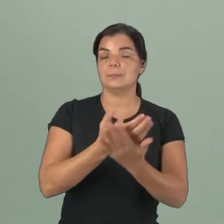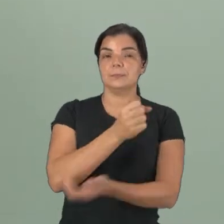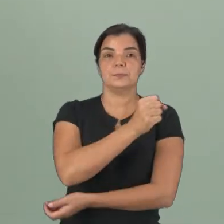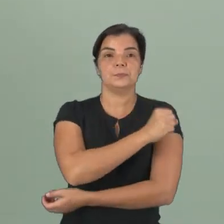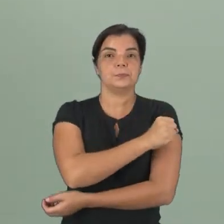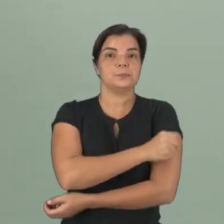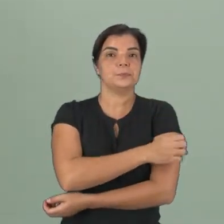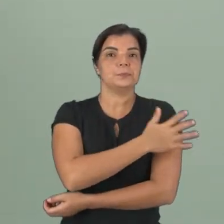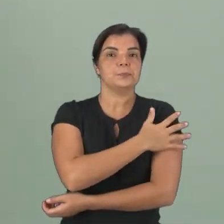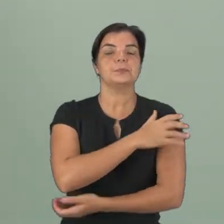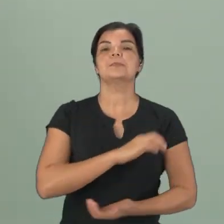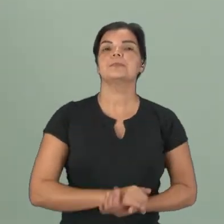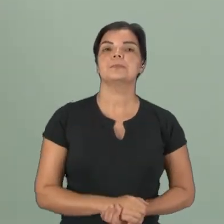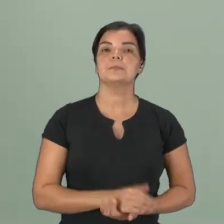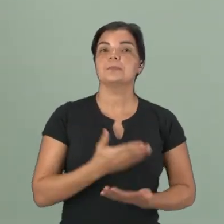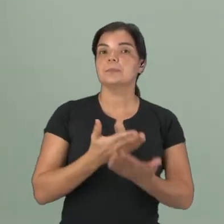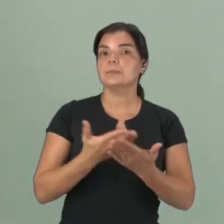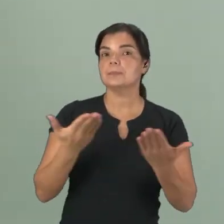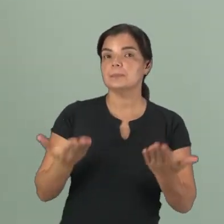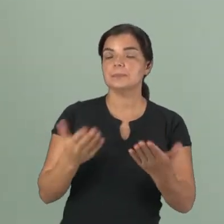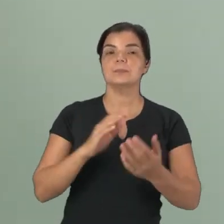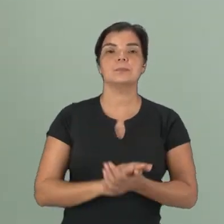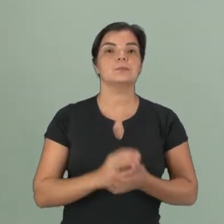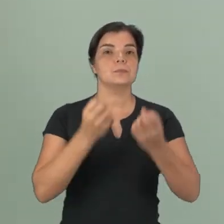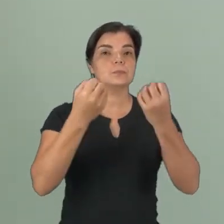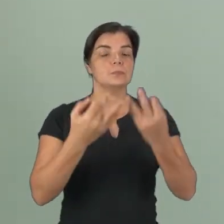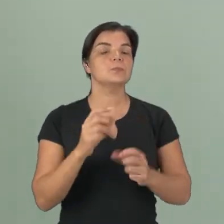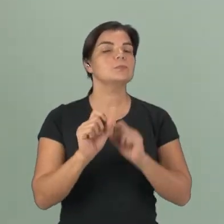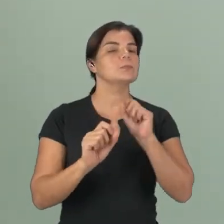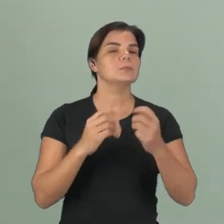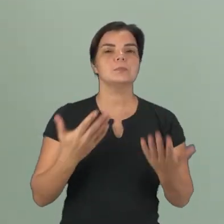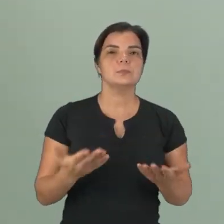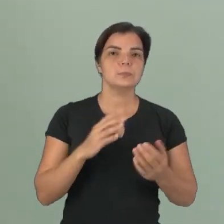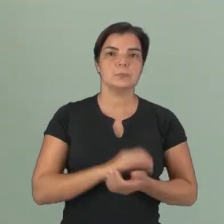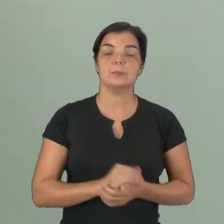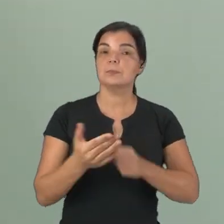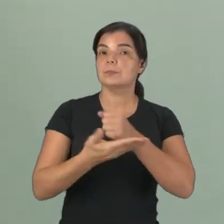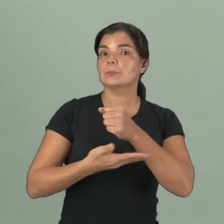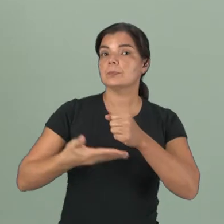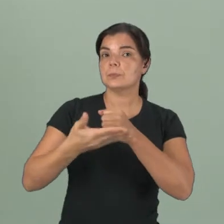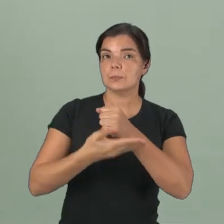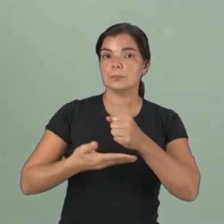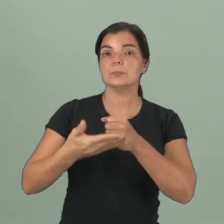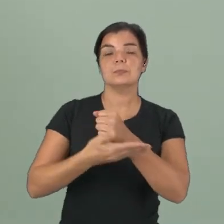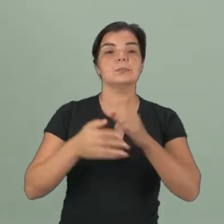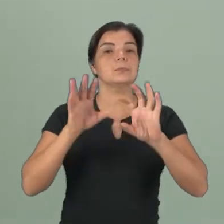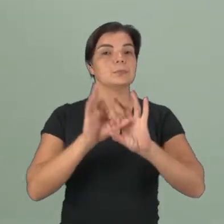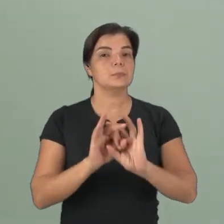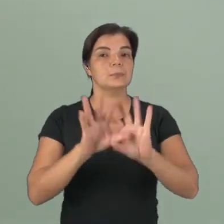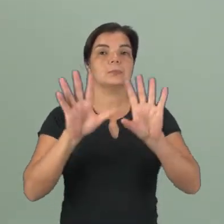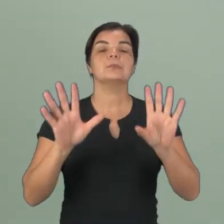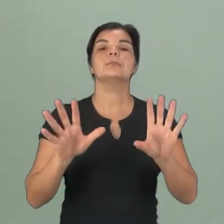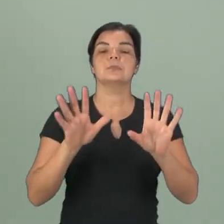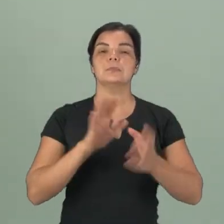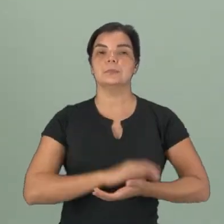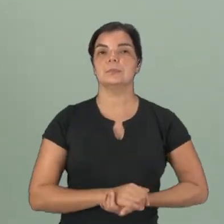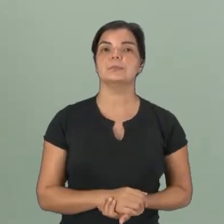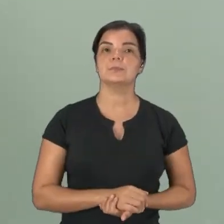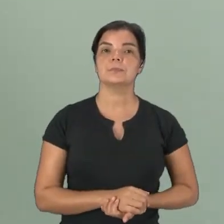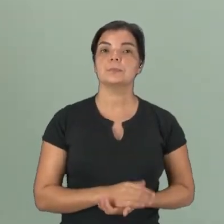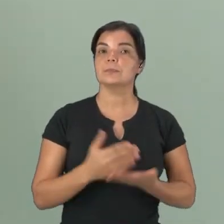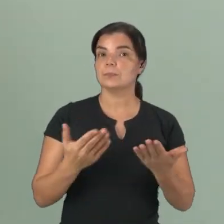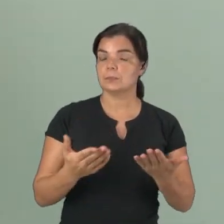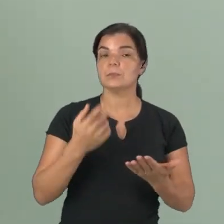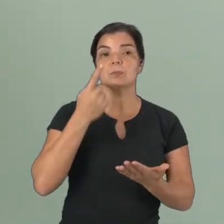do ensino fundamental. Na aula de hoje, a gente vai falar um pouquinho sobre os principais princípios do liberalismo,